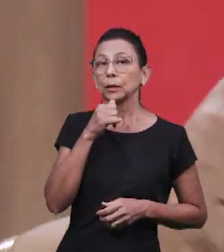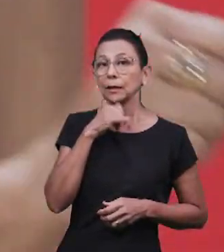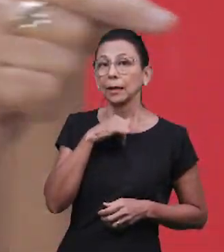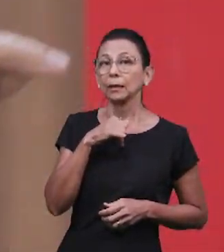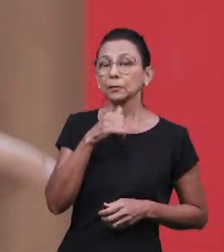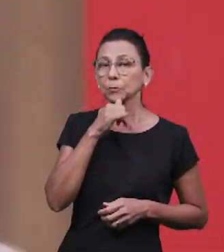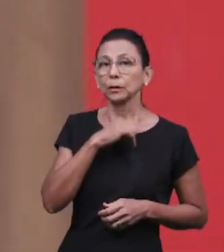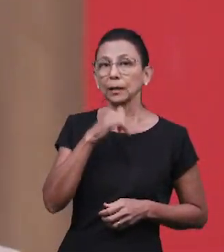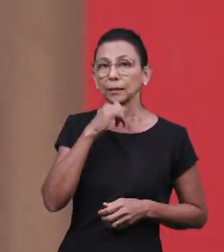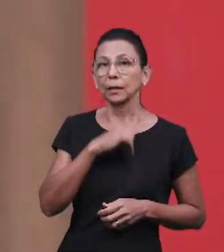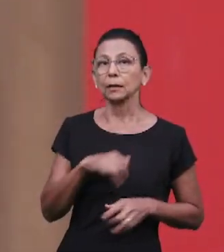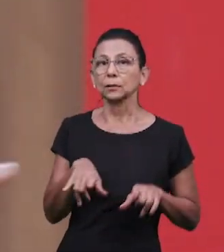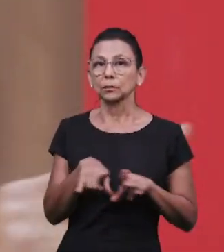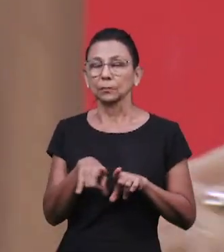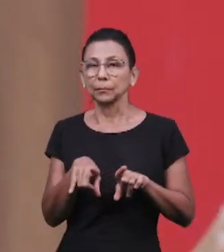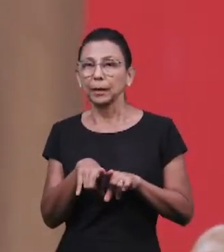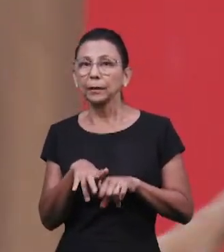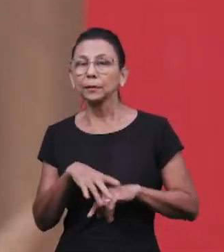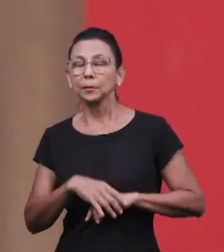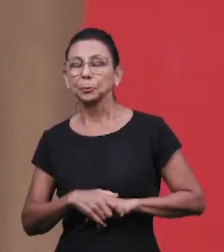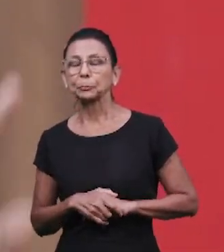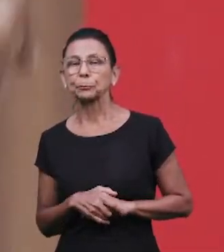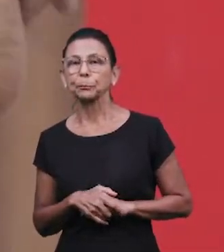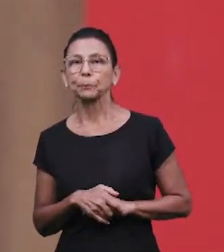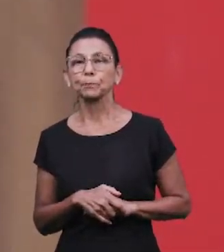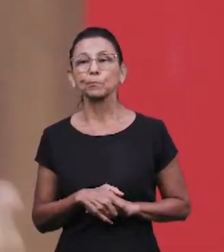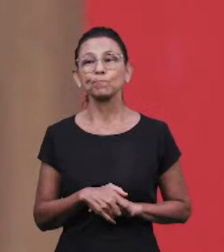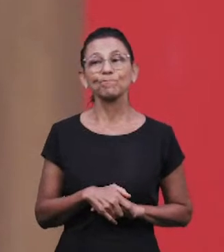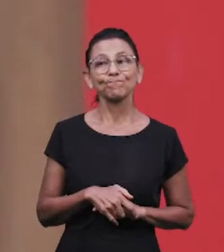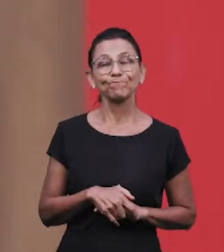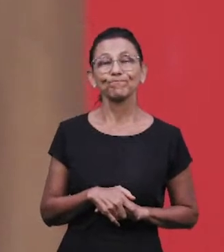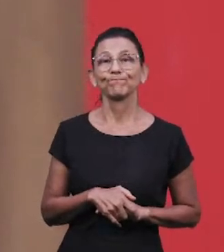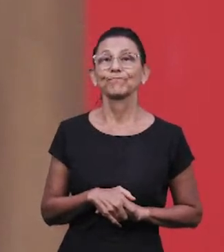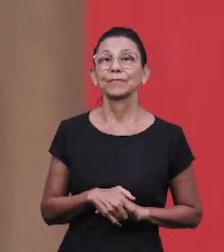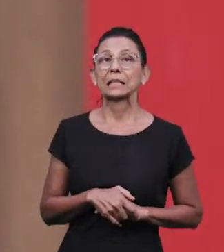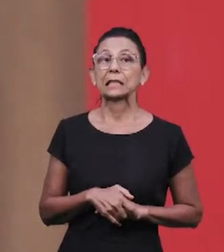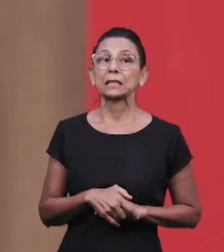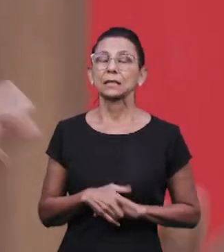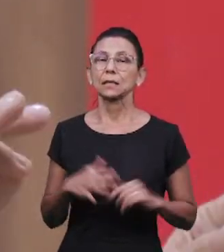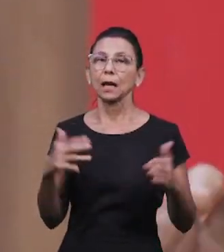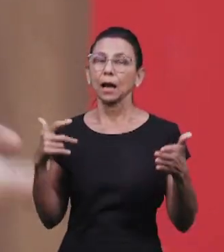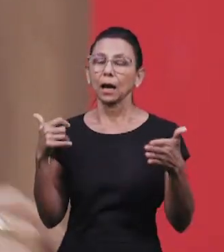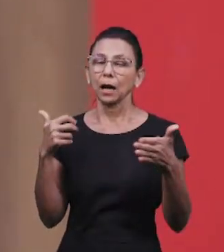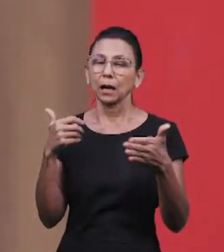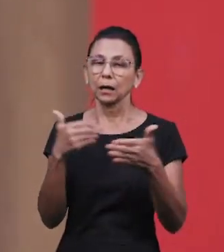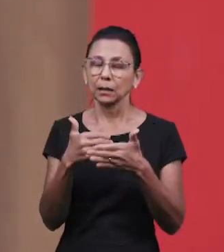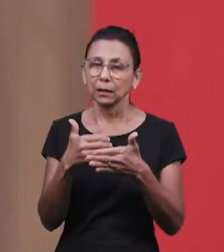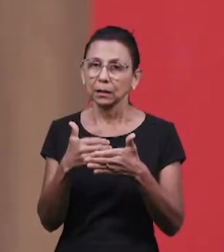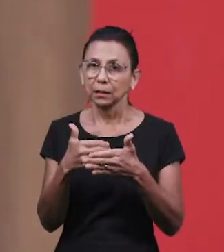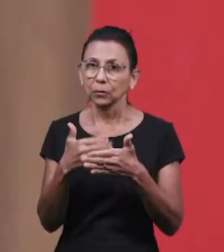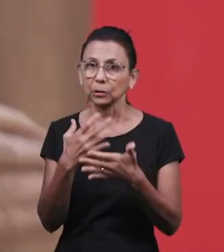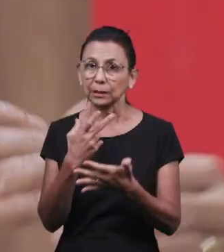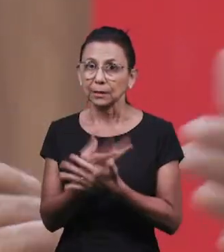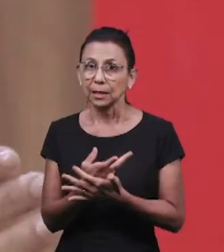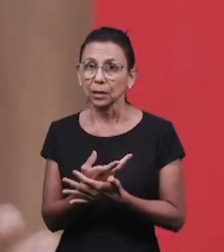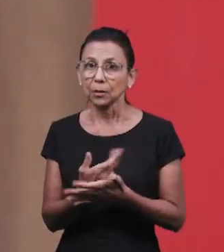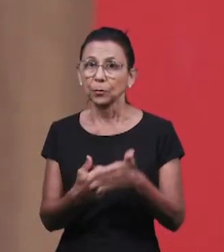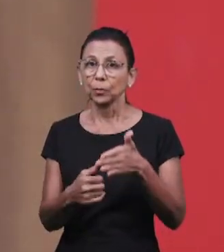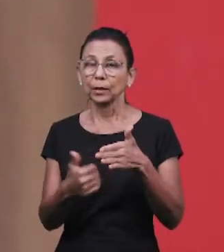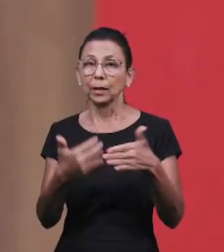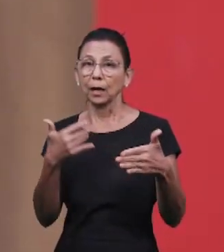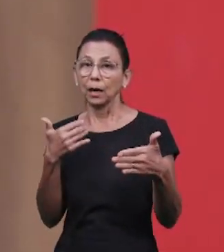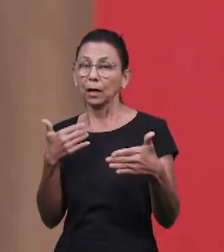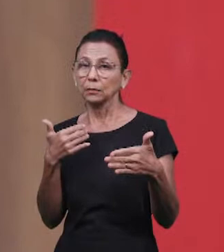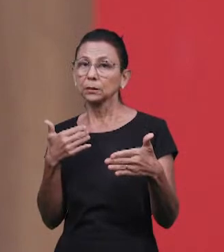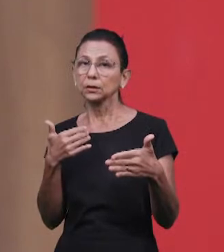certo, quando chega esse ponto, as outras obrigações não estão sendo feitas. Geralmente é assim. Então,